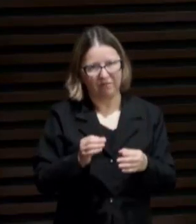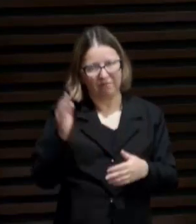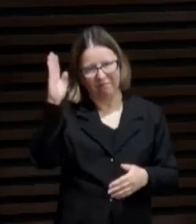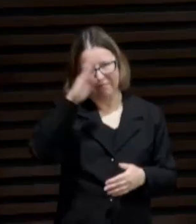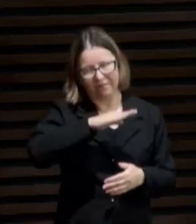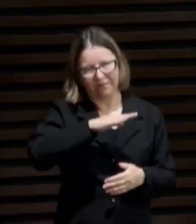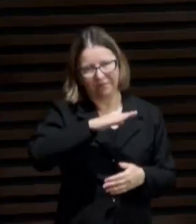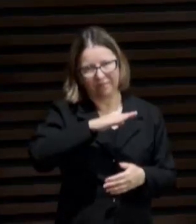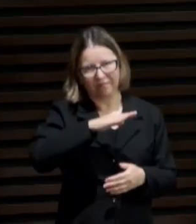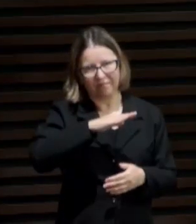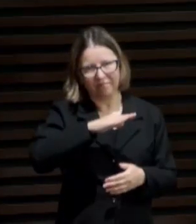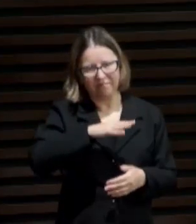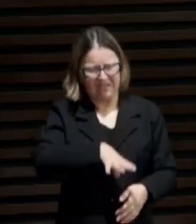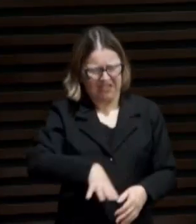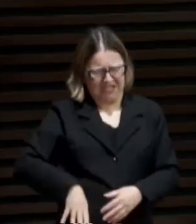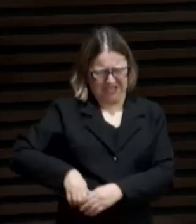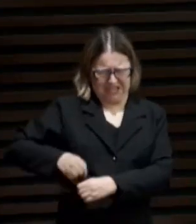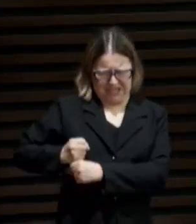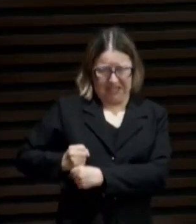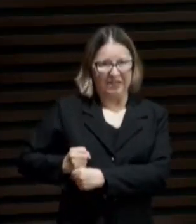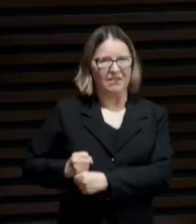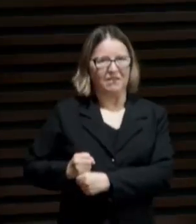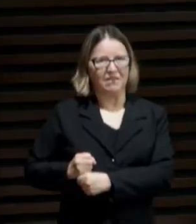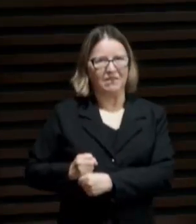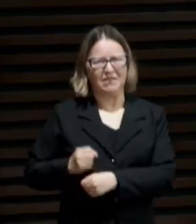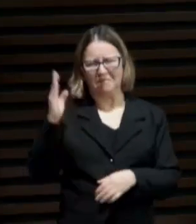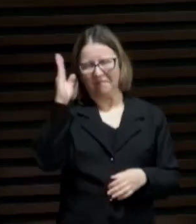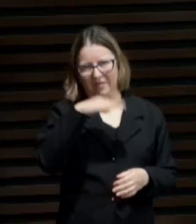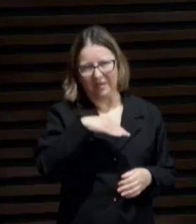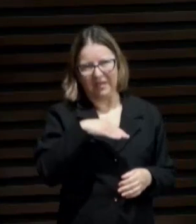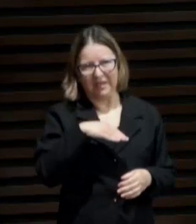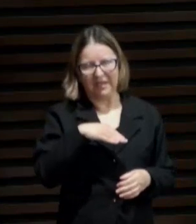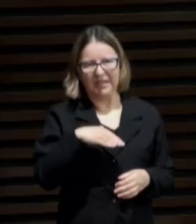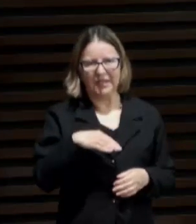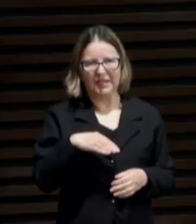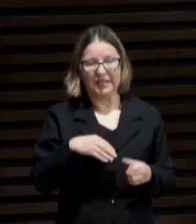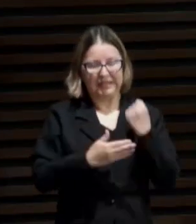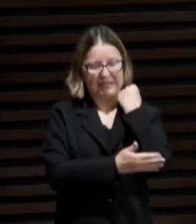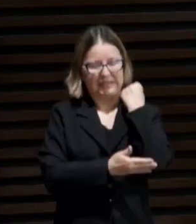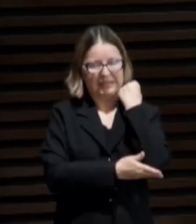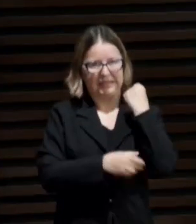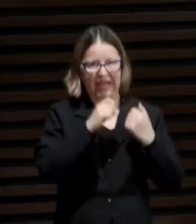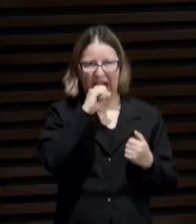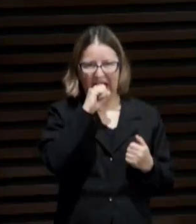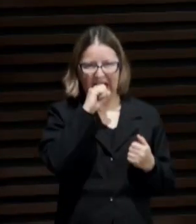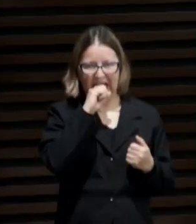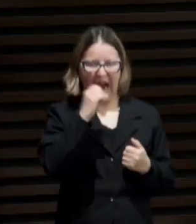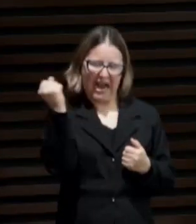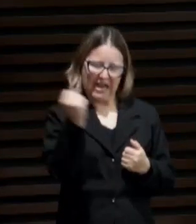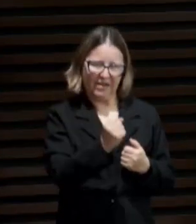malícia, avareza, maldade, possuídos de inveja,